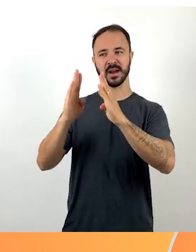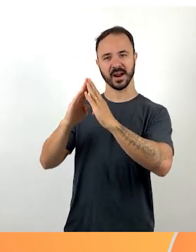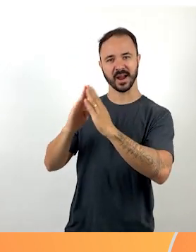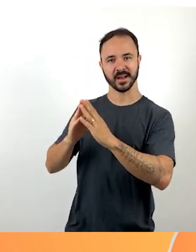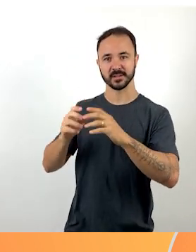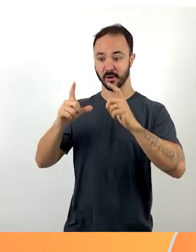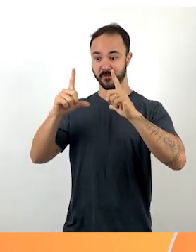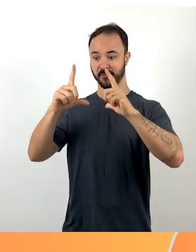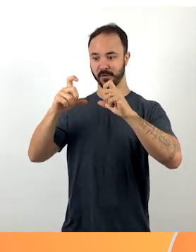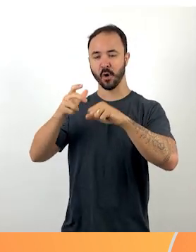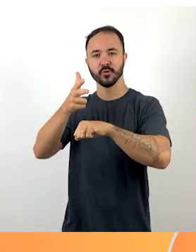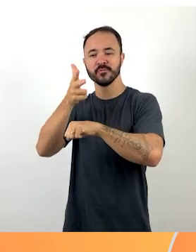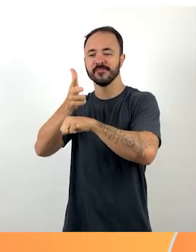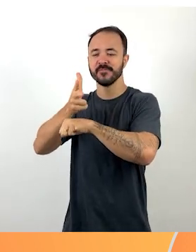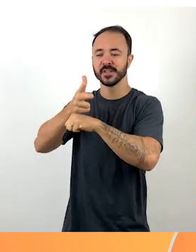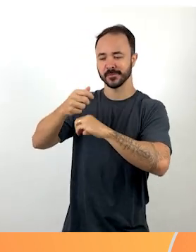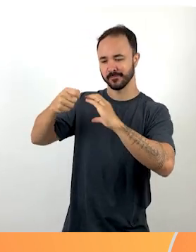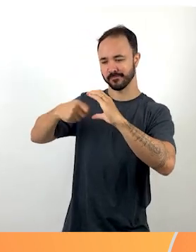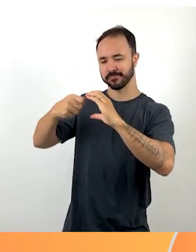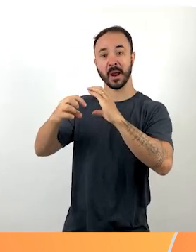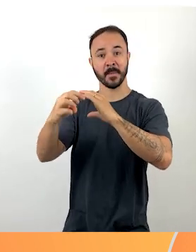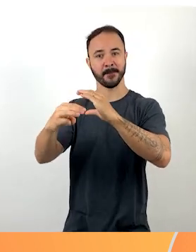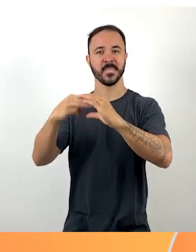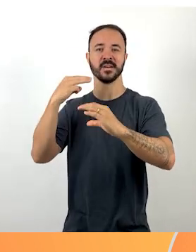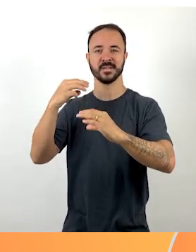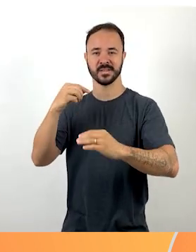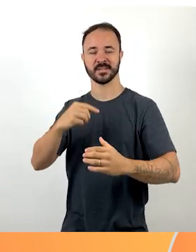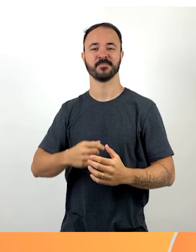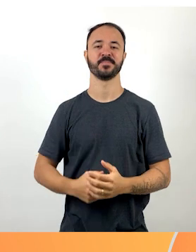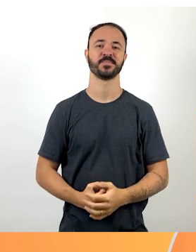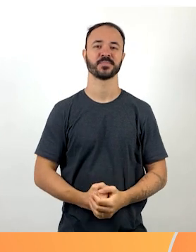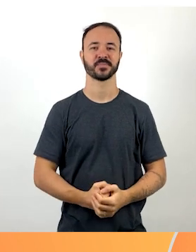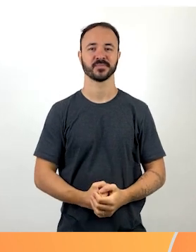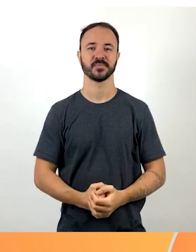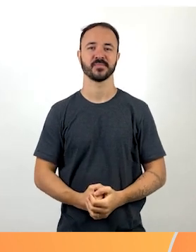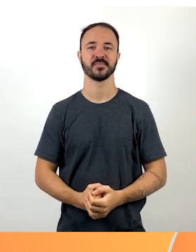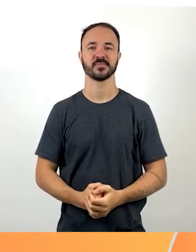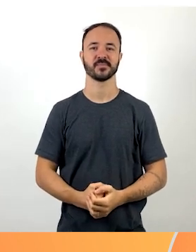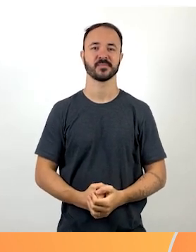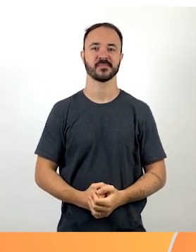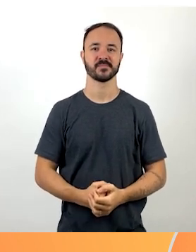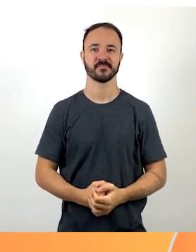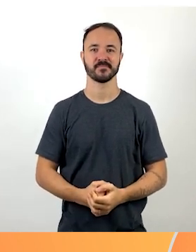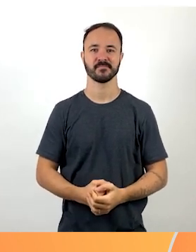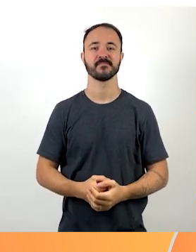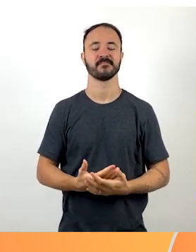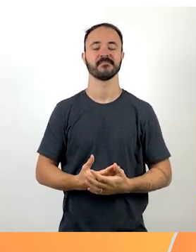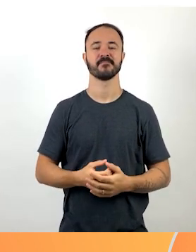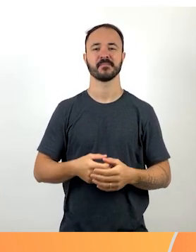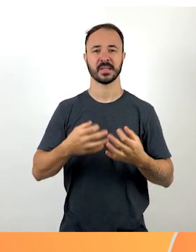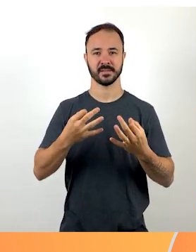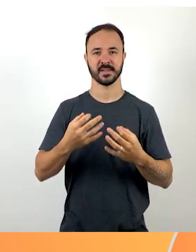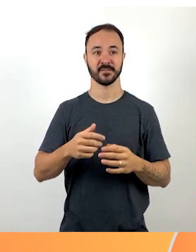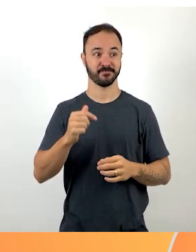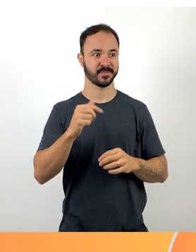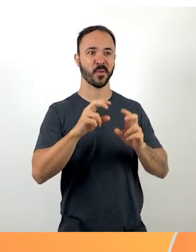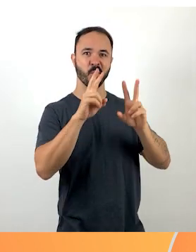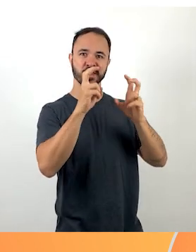casa. Tire fotos, grave vídeos do processo e mande pra gente no mundo que está na sua terra. É isso, pessoal.